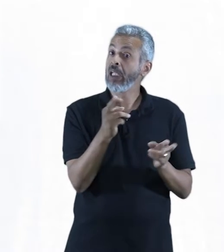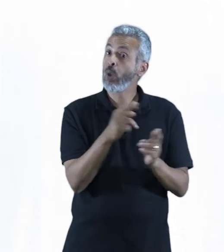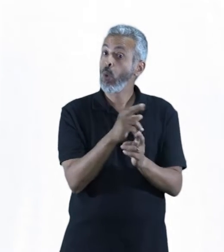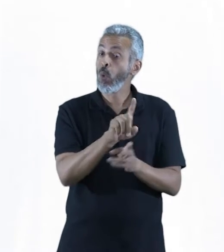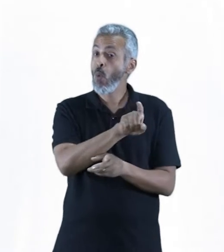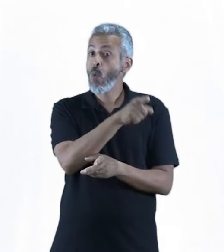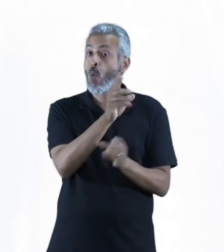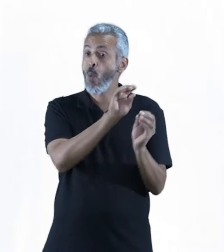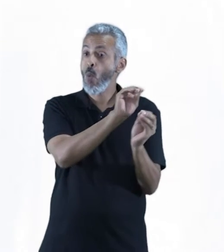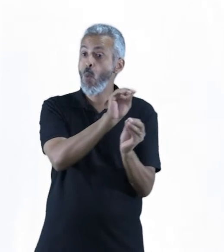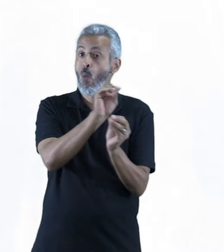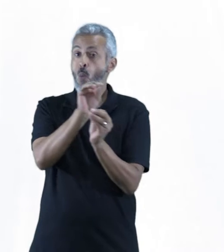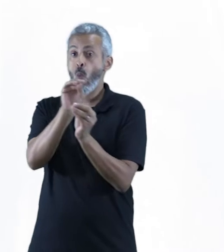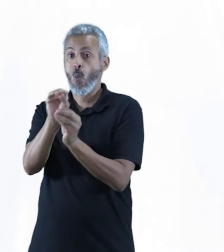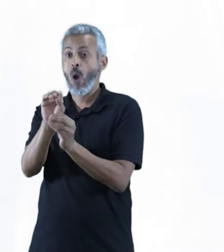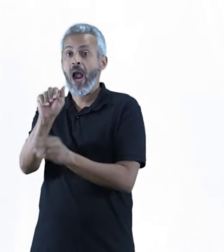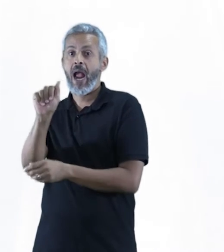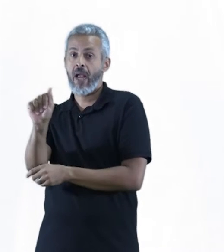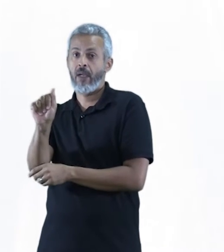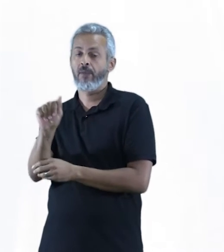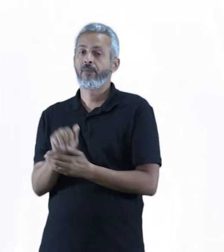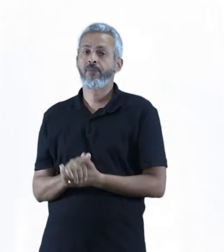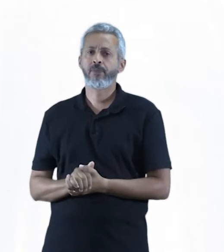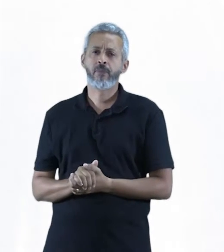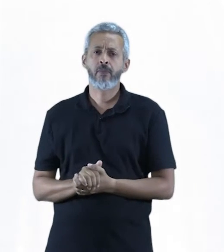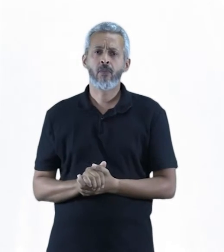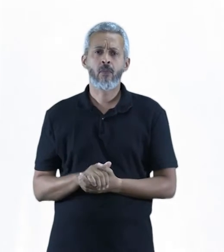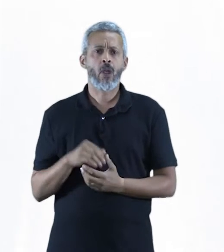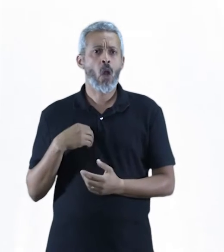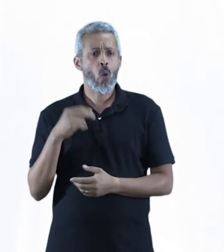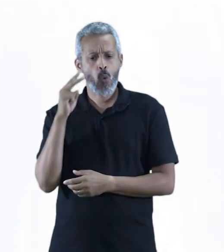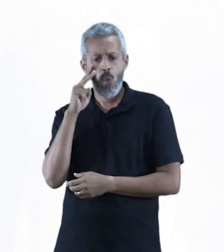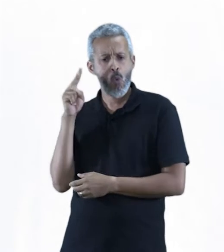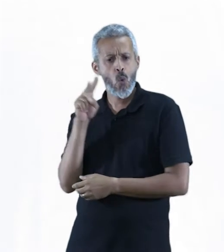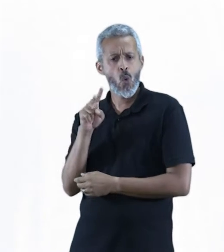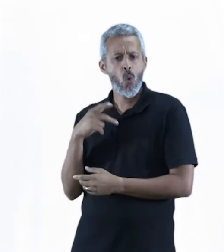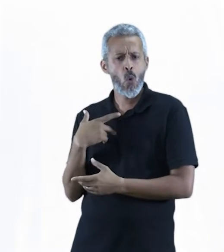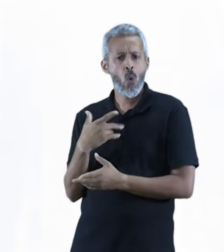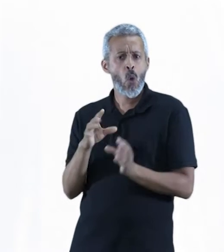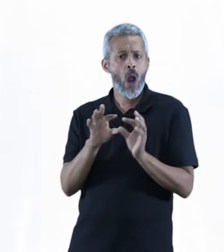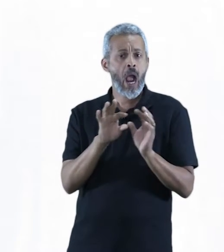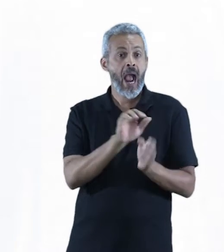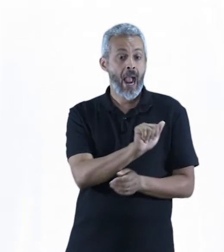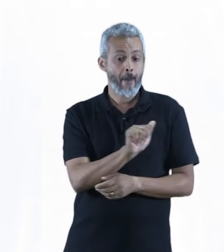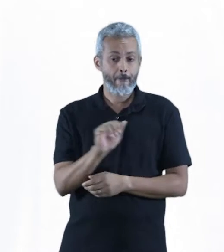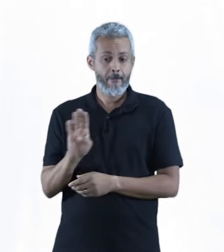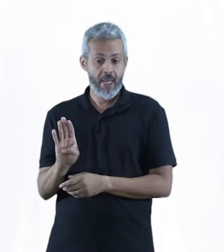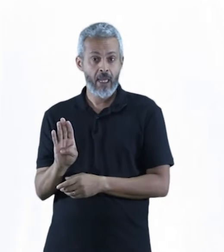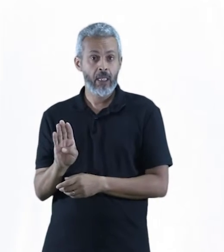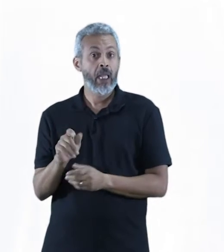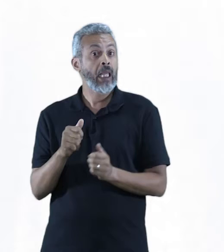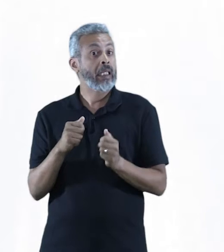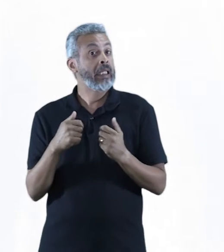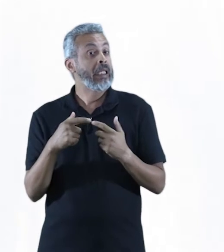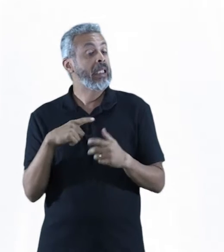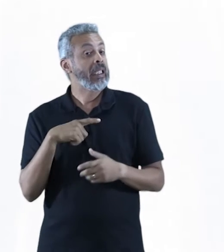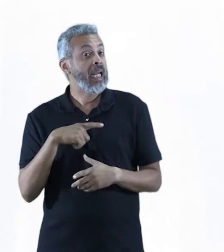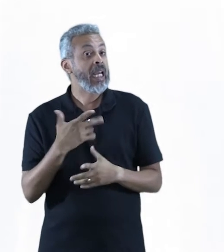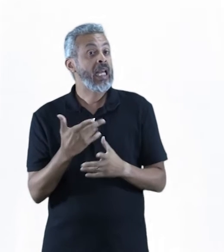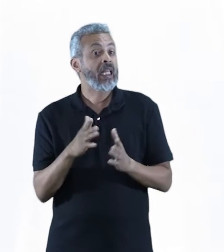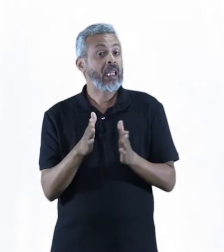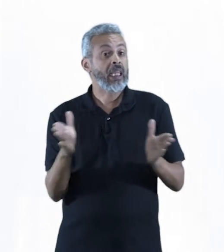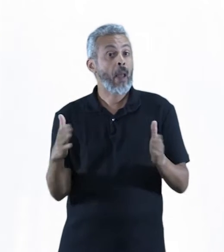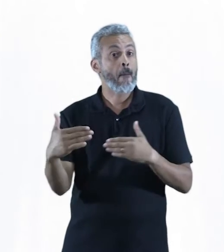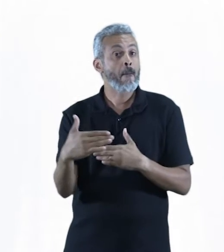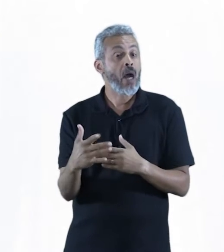corresponde ao deslocamento do ponto A. Note que o segmento AB possui o mesmo tamanho